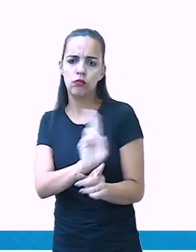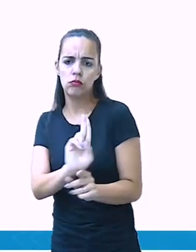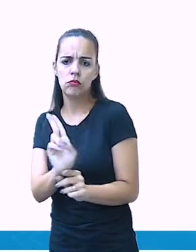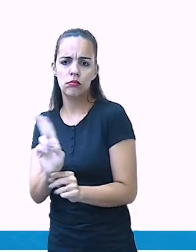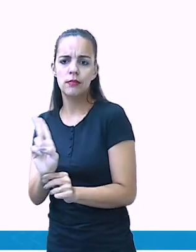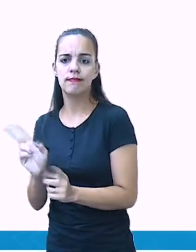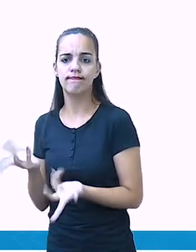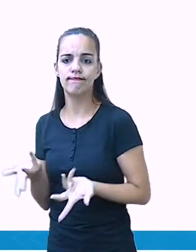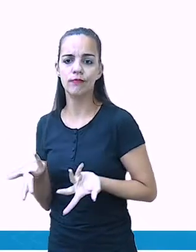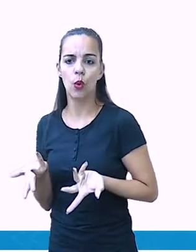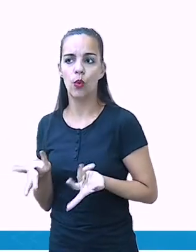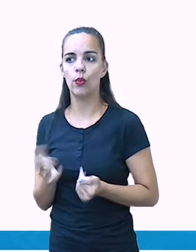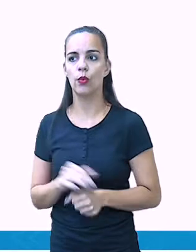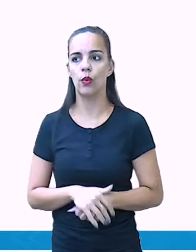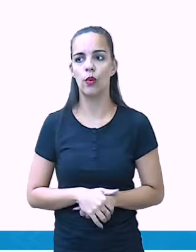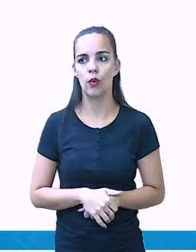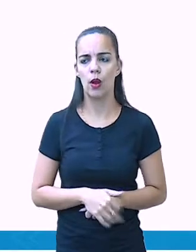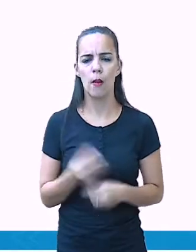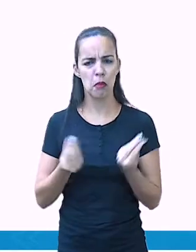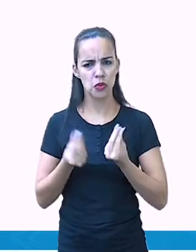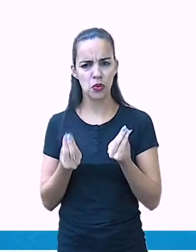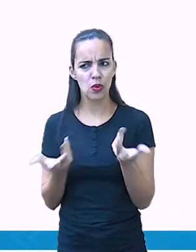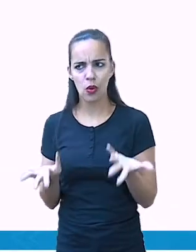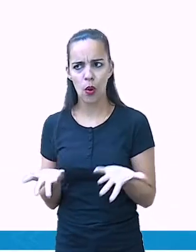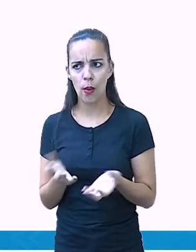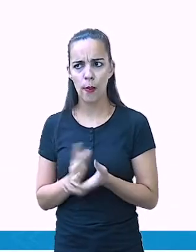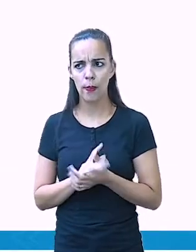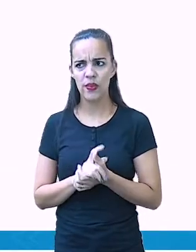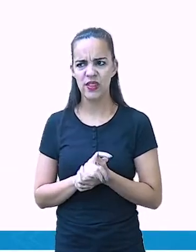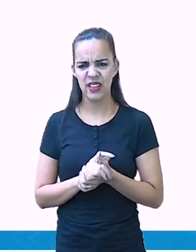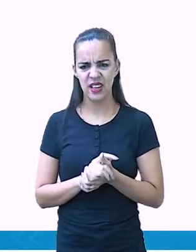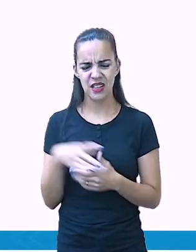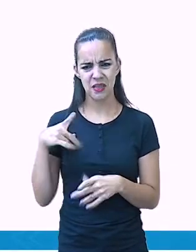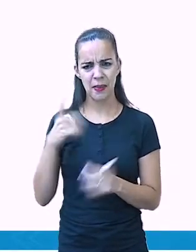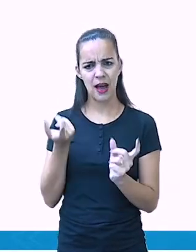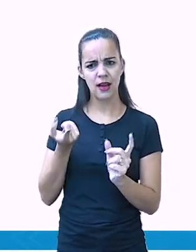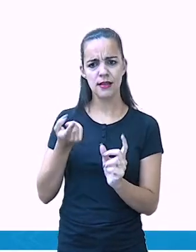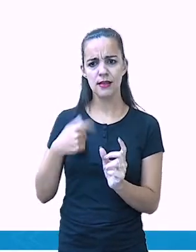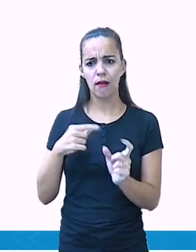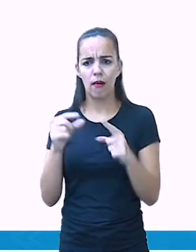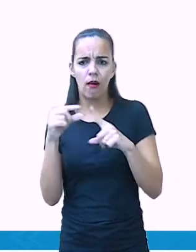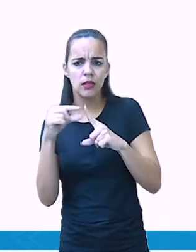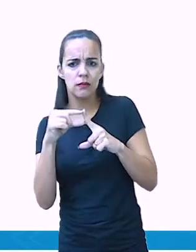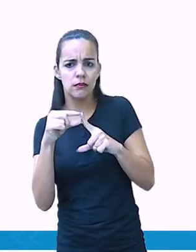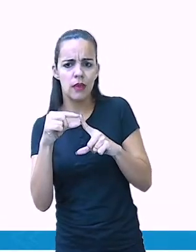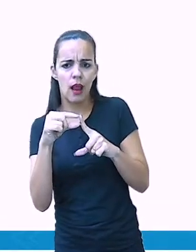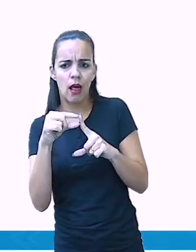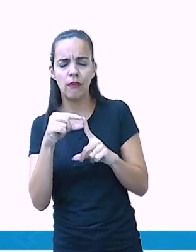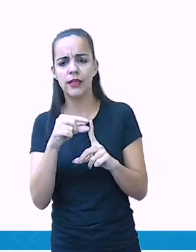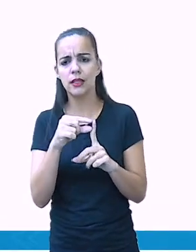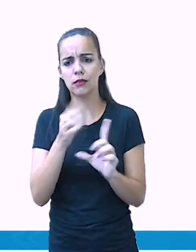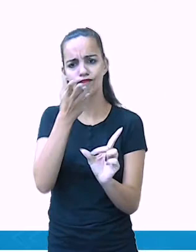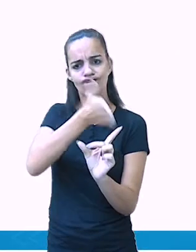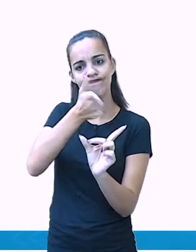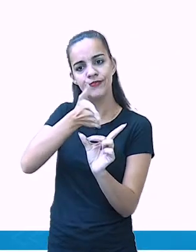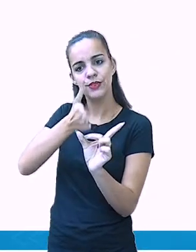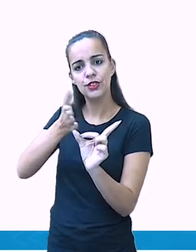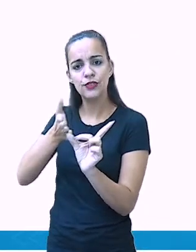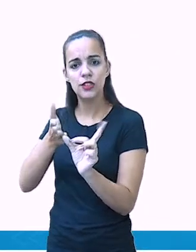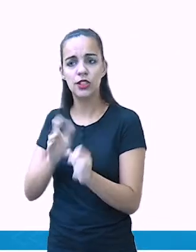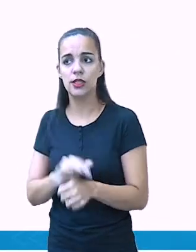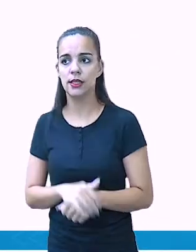quantidade. Então, como assim, professora? As palavras são divididas na língua portuguesa em palavras que têm somente